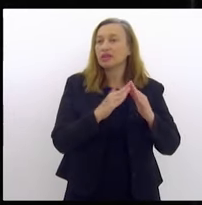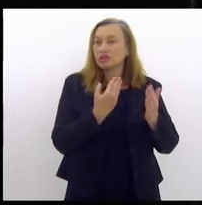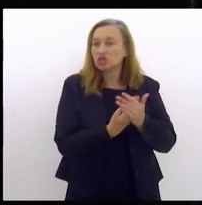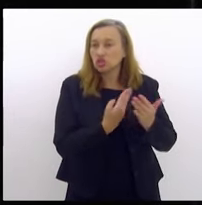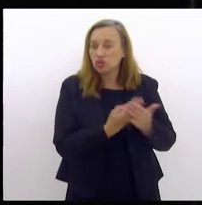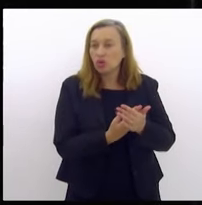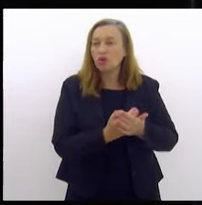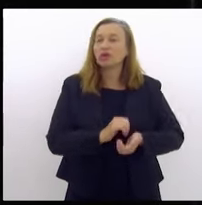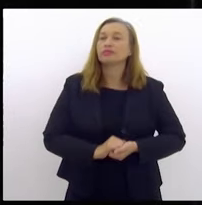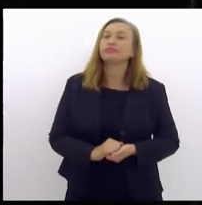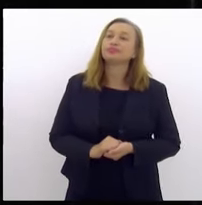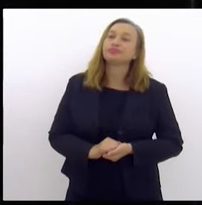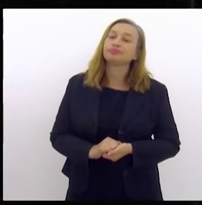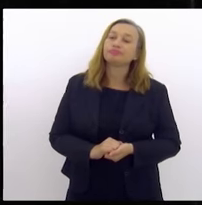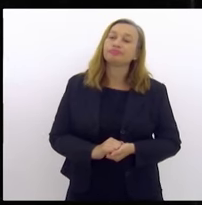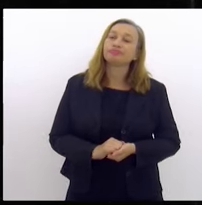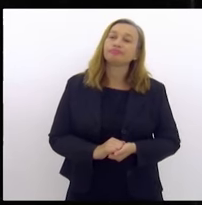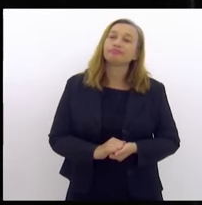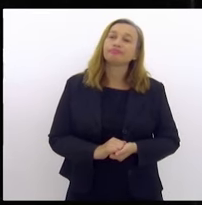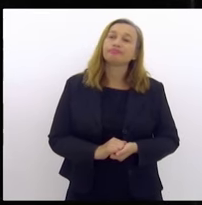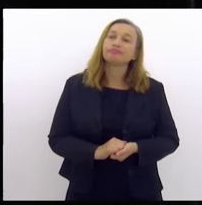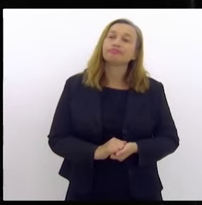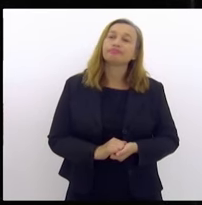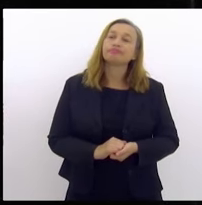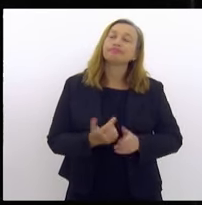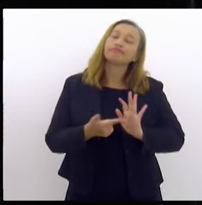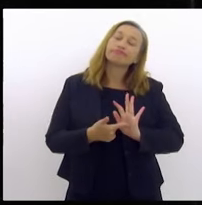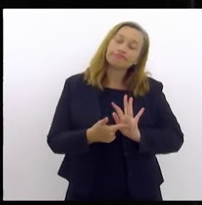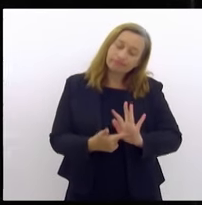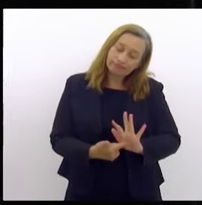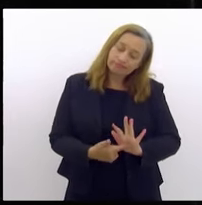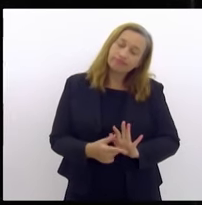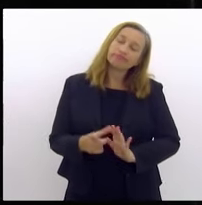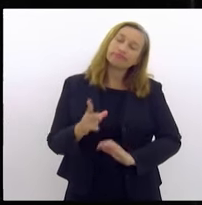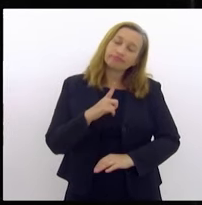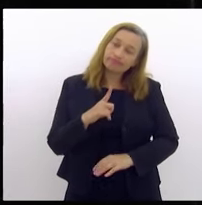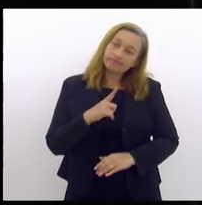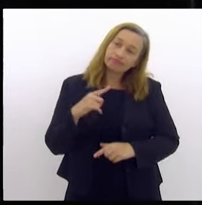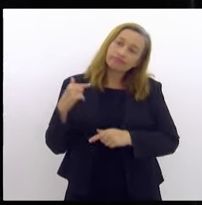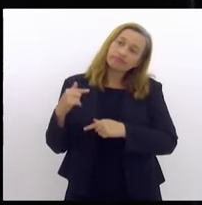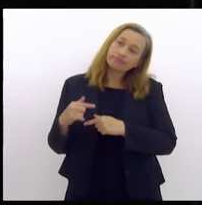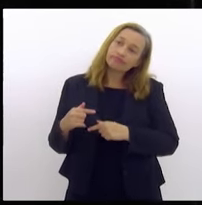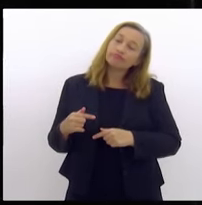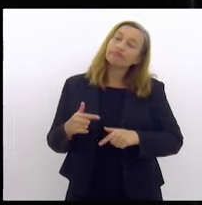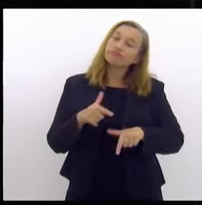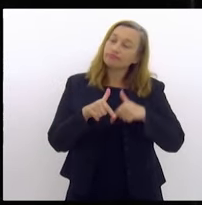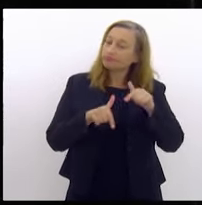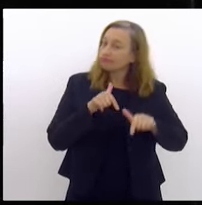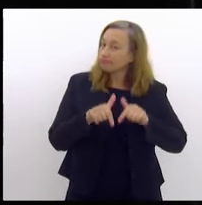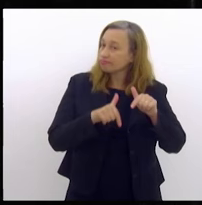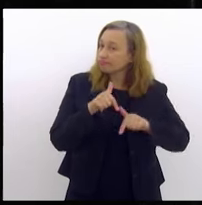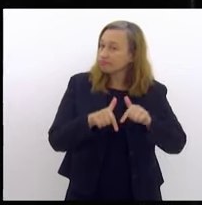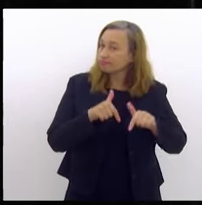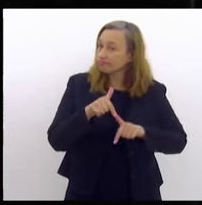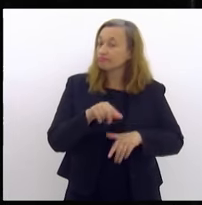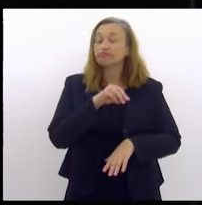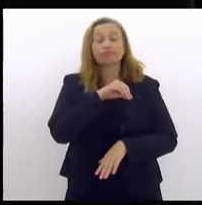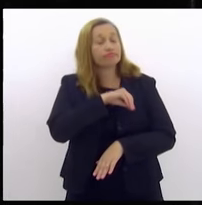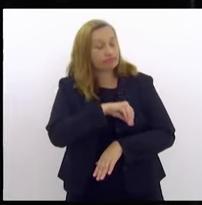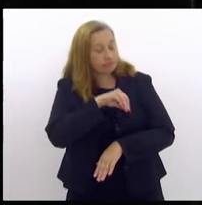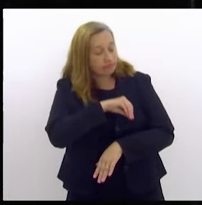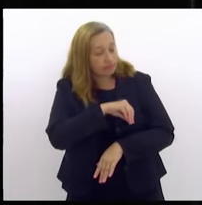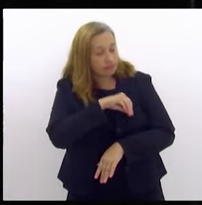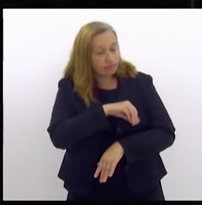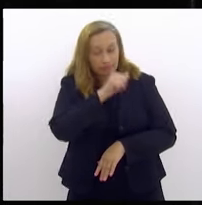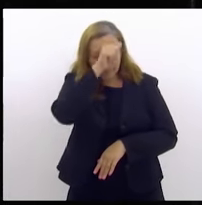às populações. E isso tem demonstrado, né, geração de emprego, geração de renda no